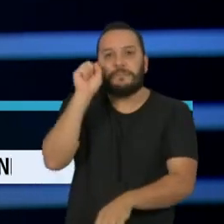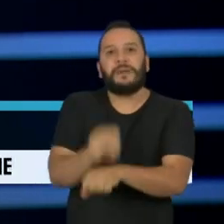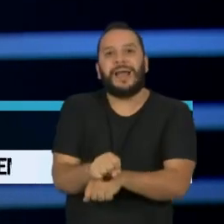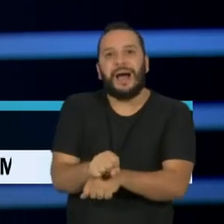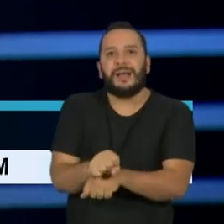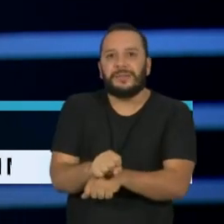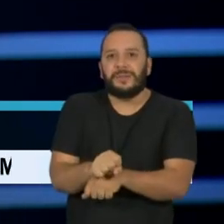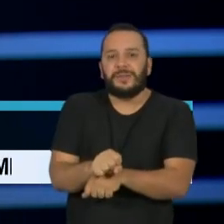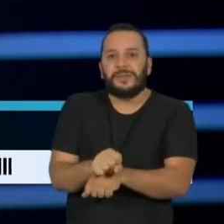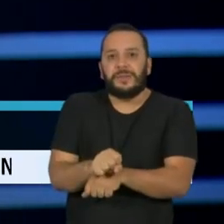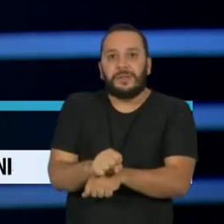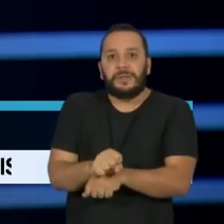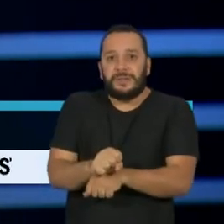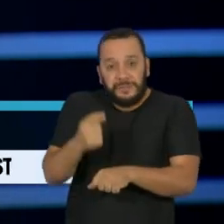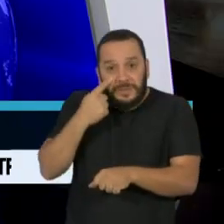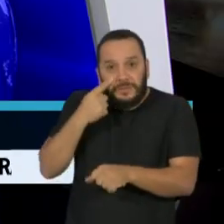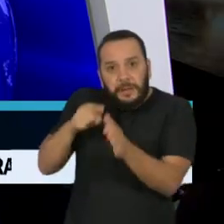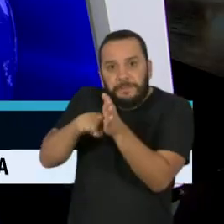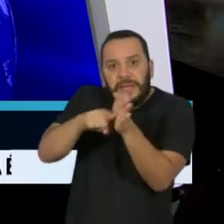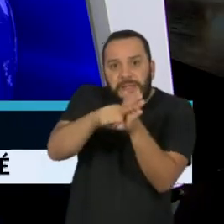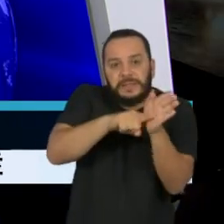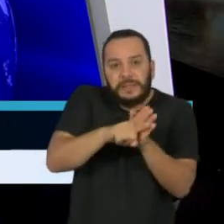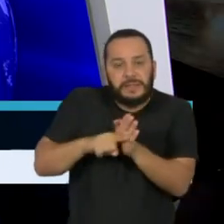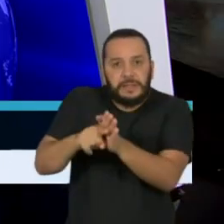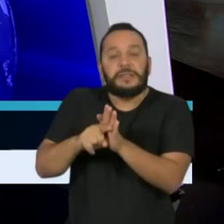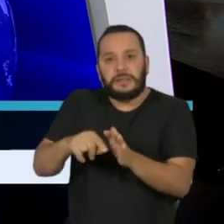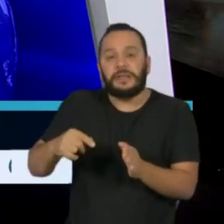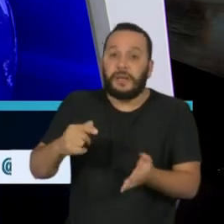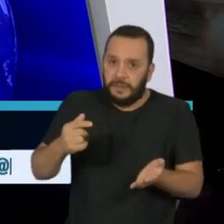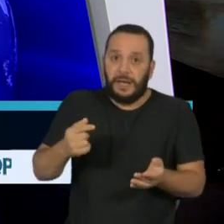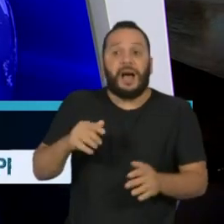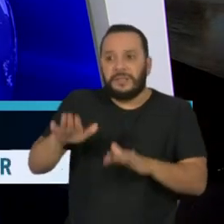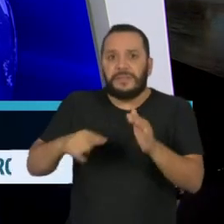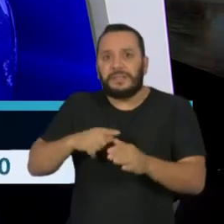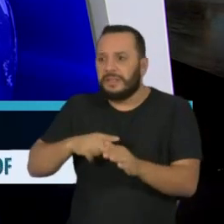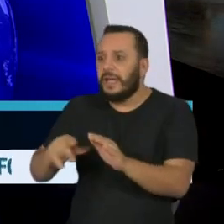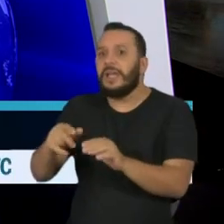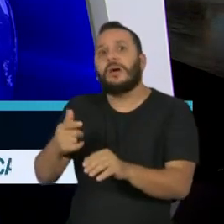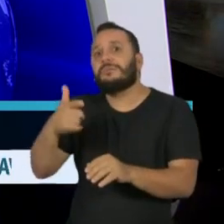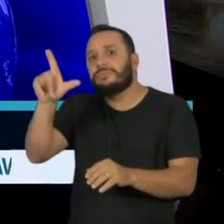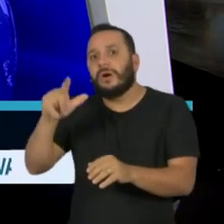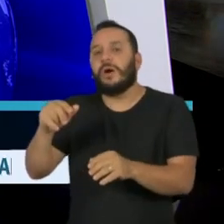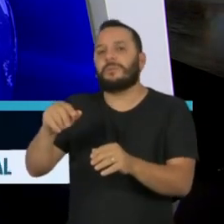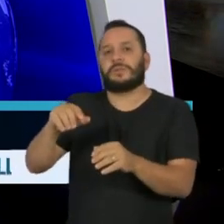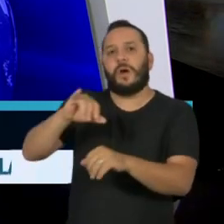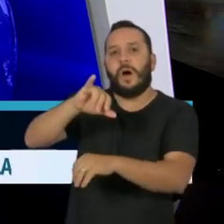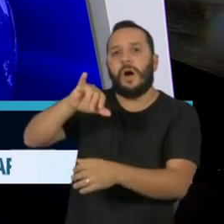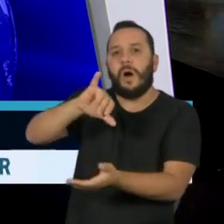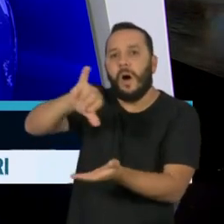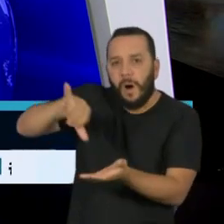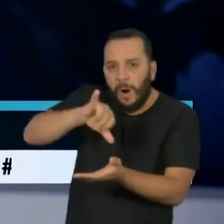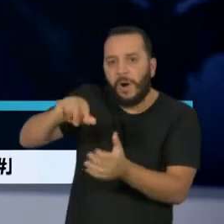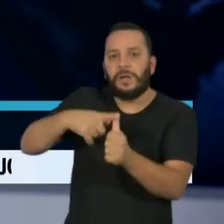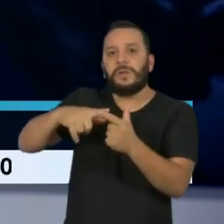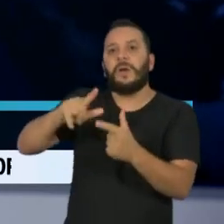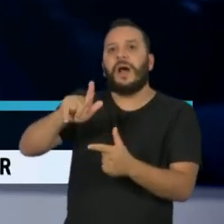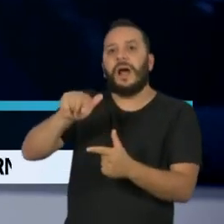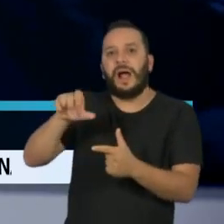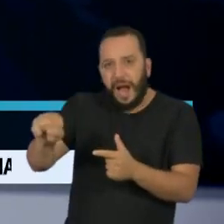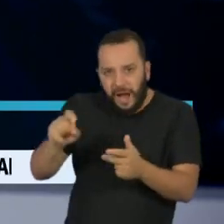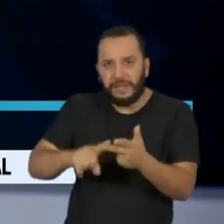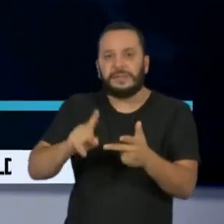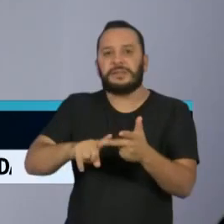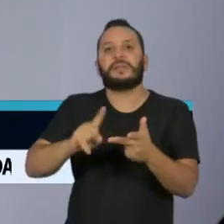você olhar para todos os indicadores, você, mesmo os setores que mais avançam, óleo e gás, que é o que tem investido bastante.